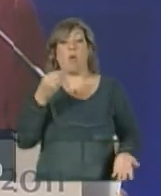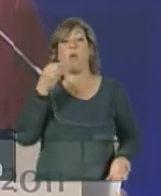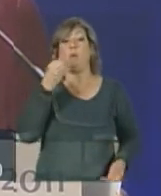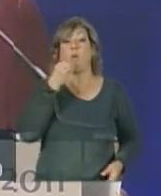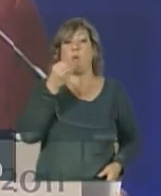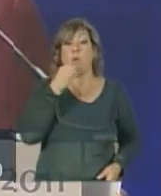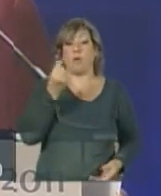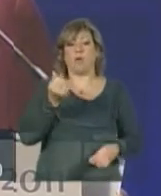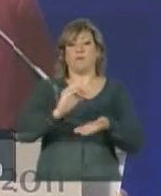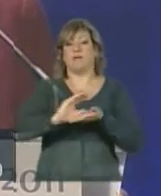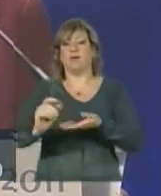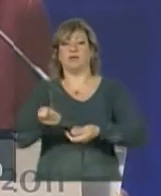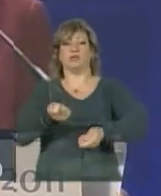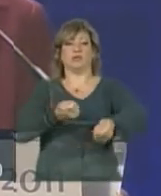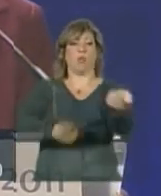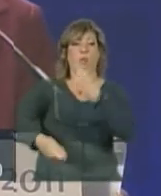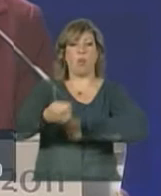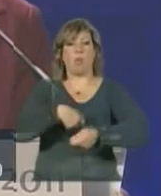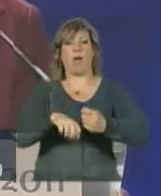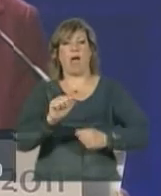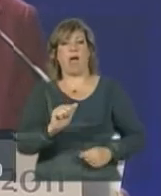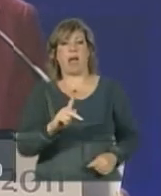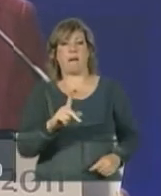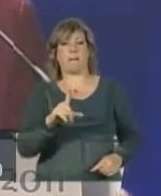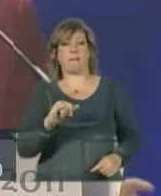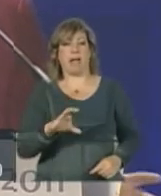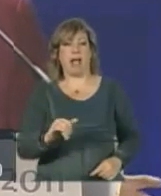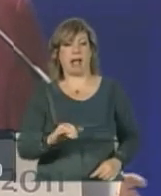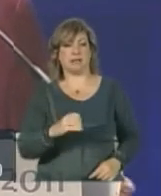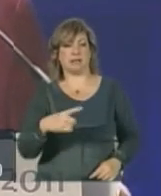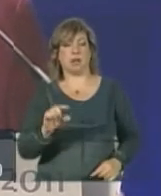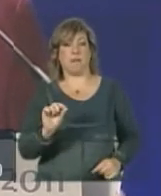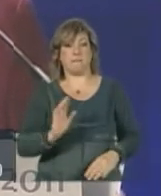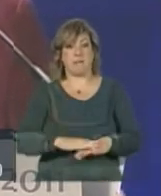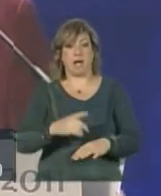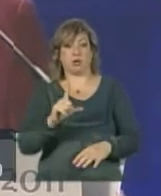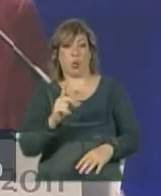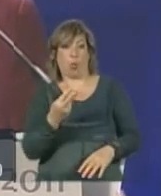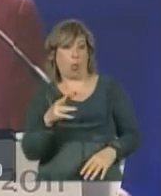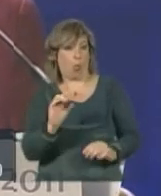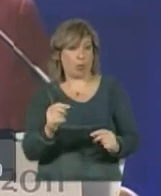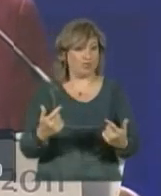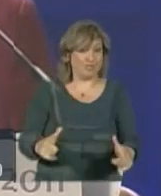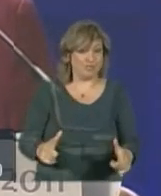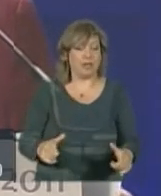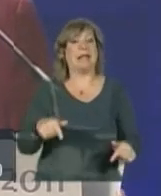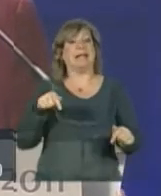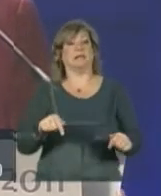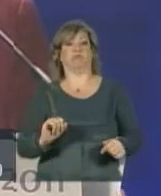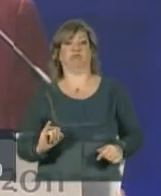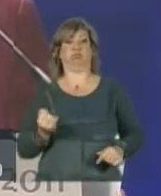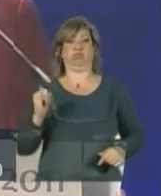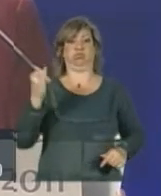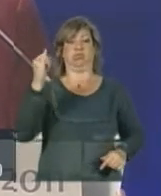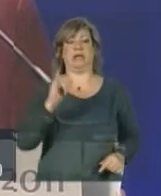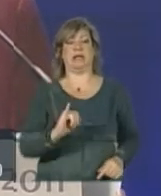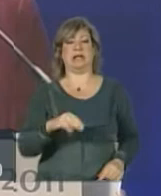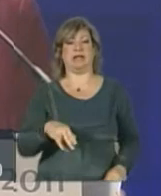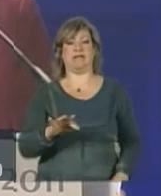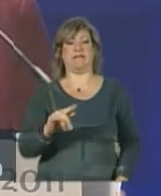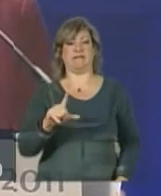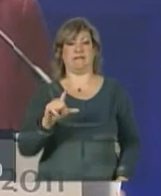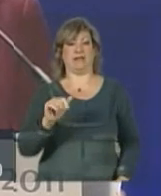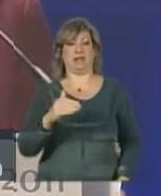oportunidades de investimento ou de aplicações mais lucrativas, isso inflaciona os ativos